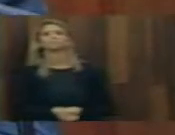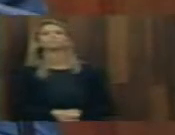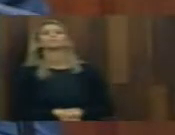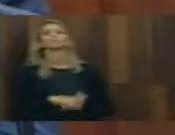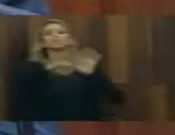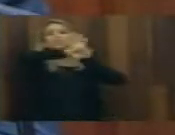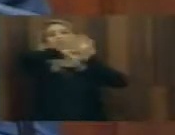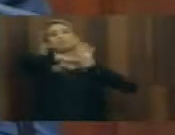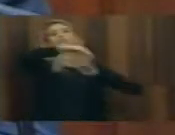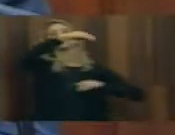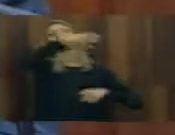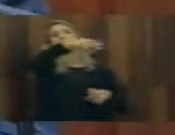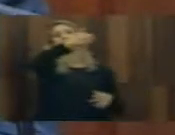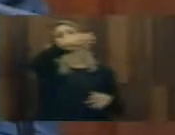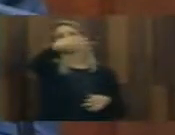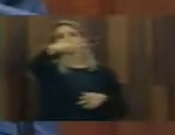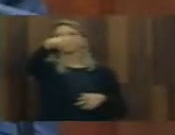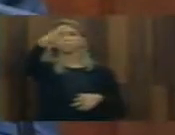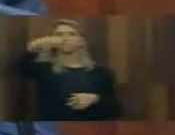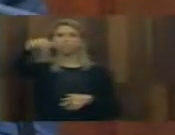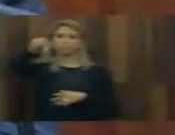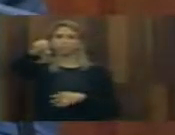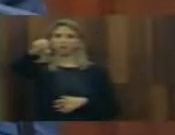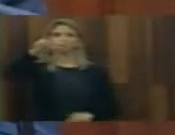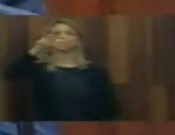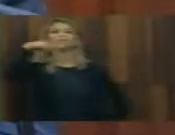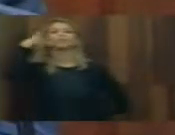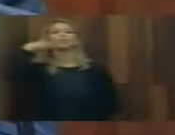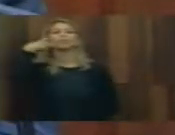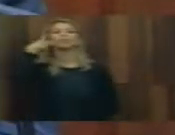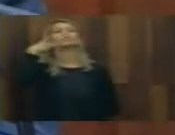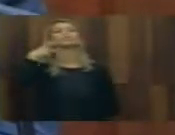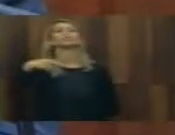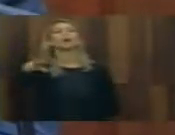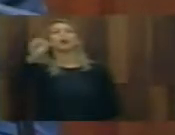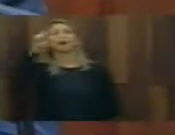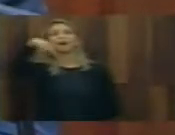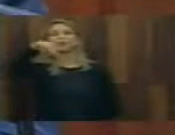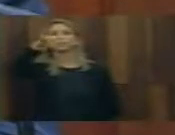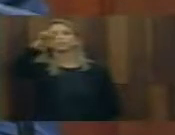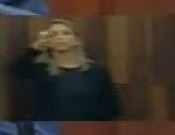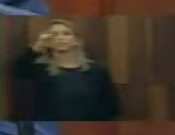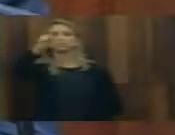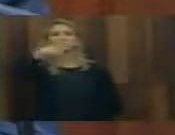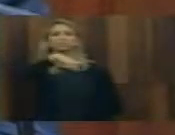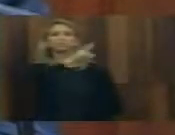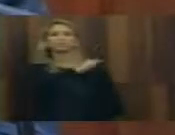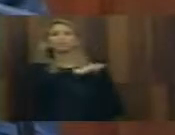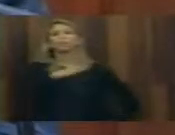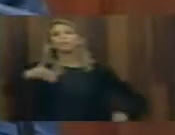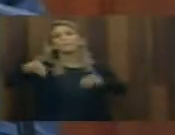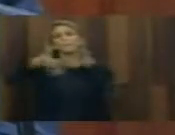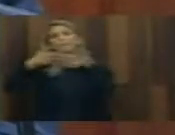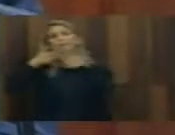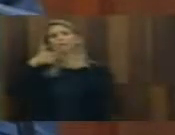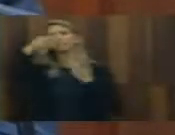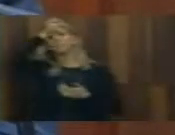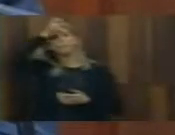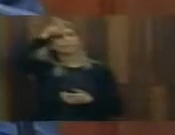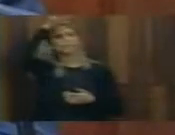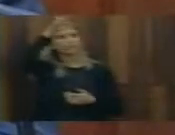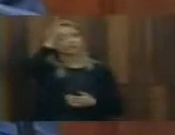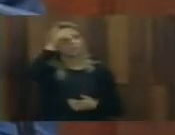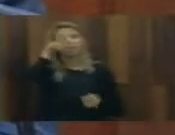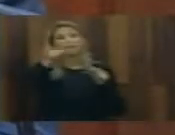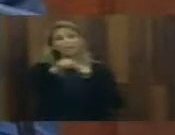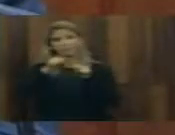Indicação 414/19, promovente Aquiles Barreto. Solicito ao senhor prefeito a cessão de um terreno no